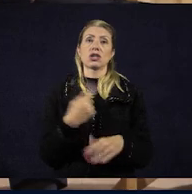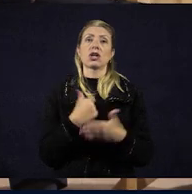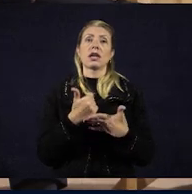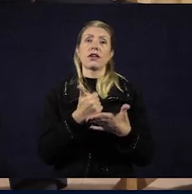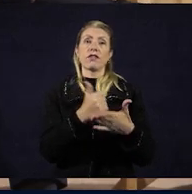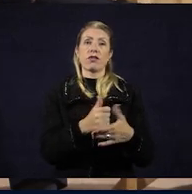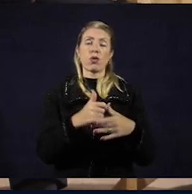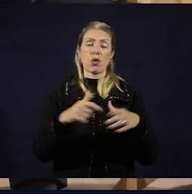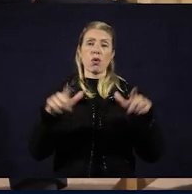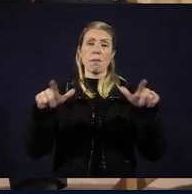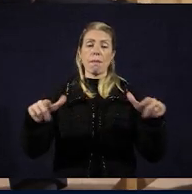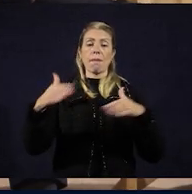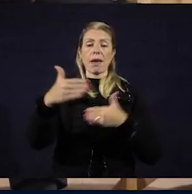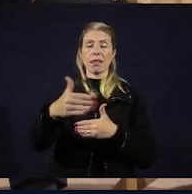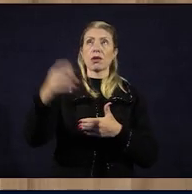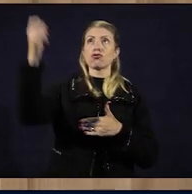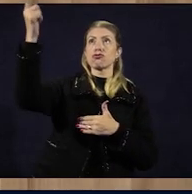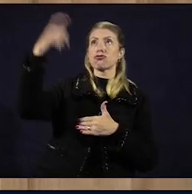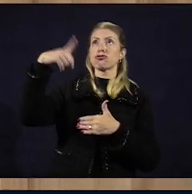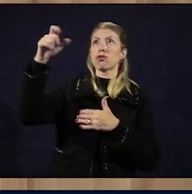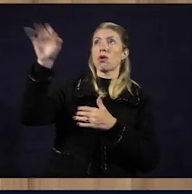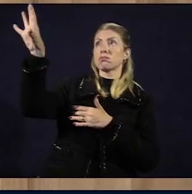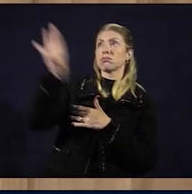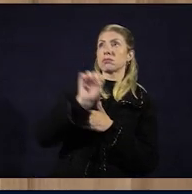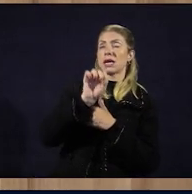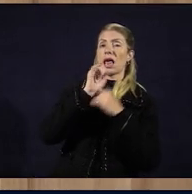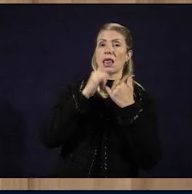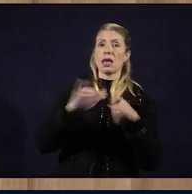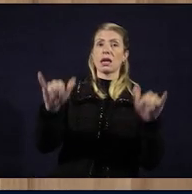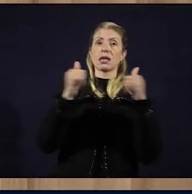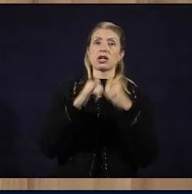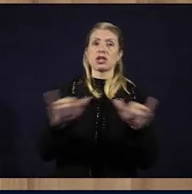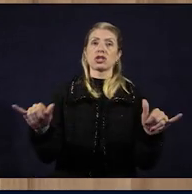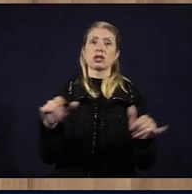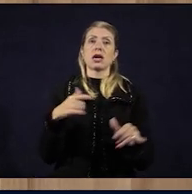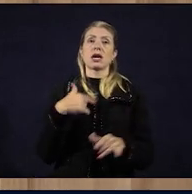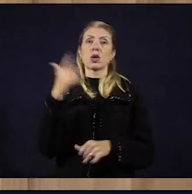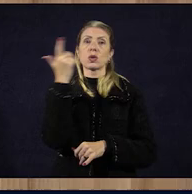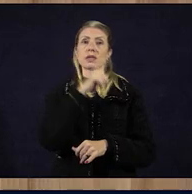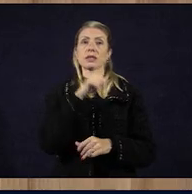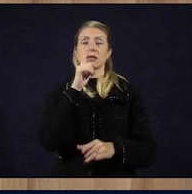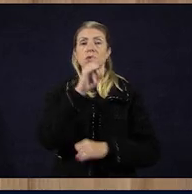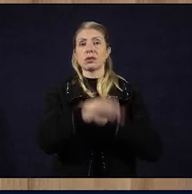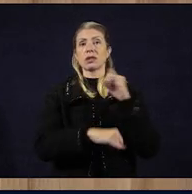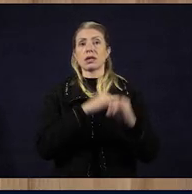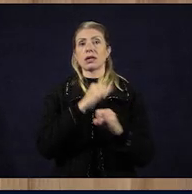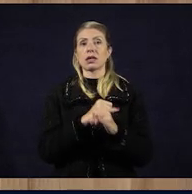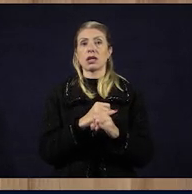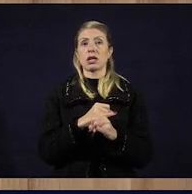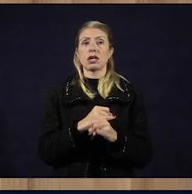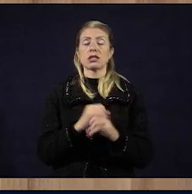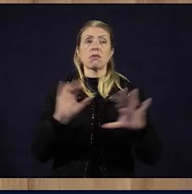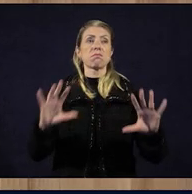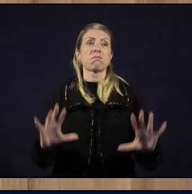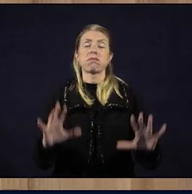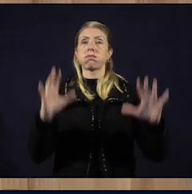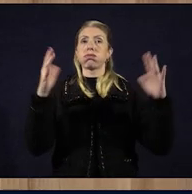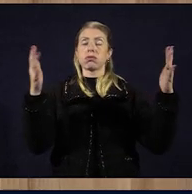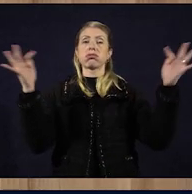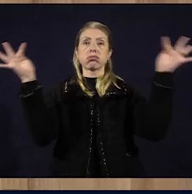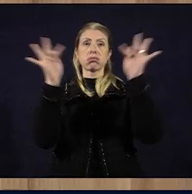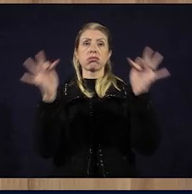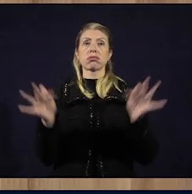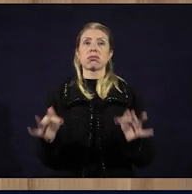junto com CPqD do lado do painel solar levamos internet foi uma festa assim eu fiquei assim